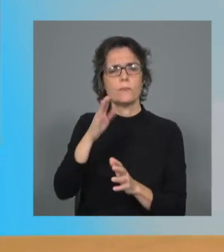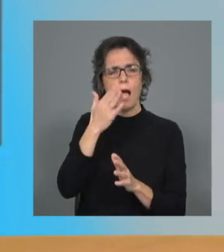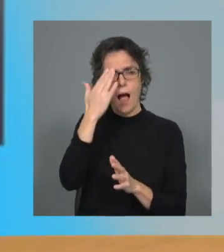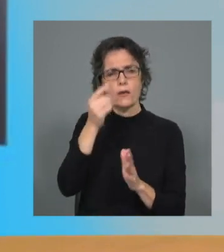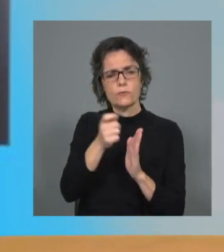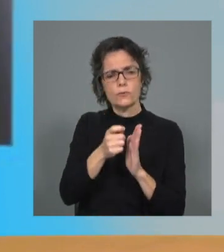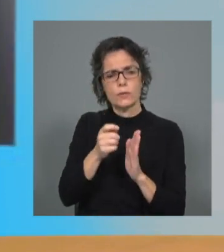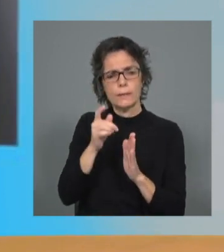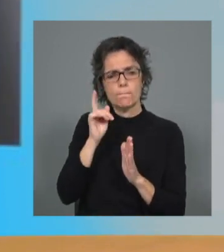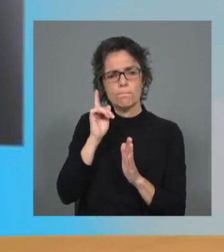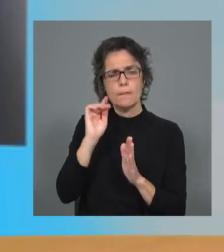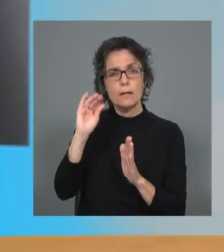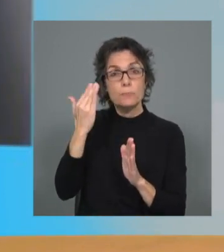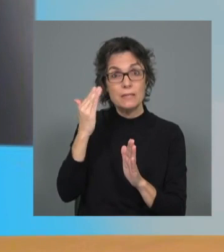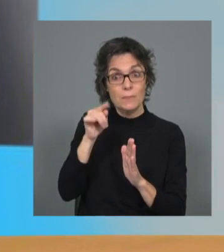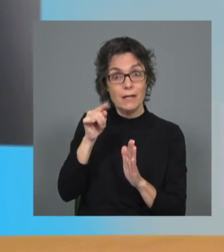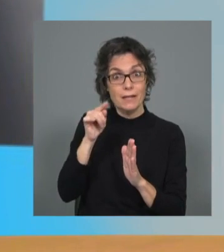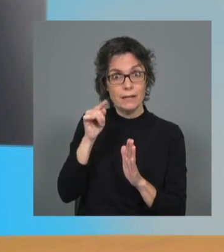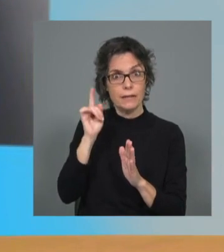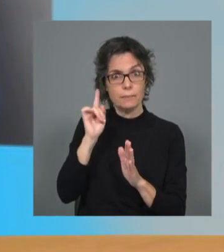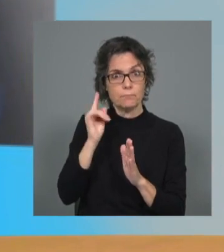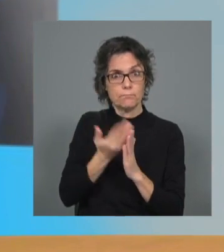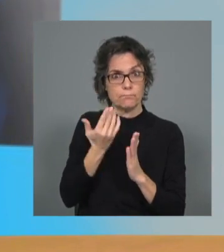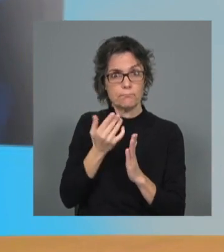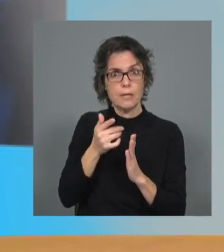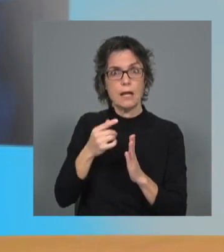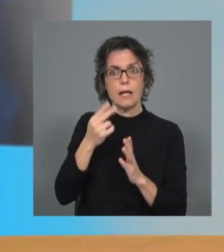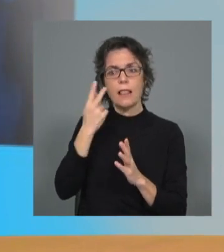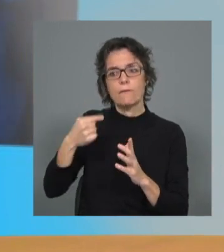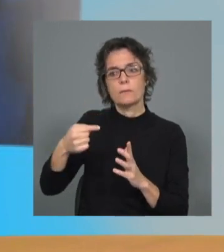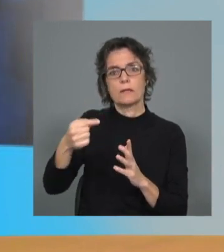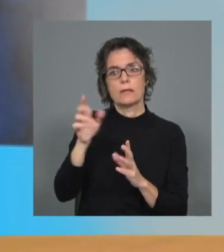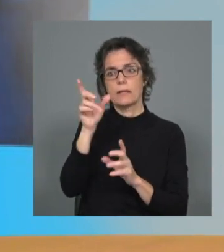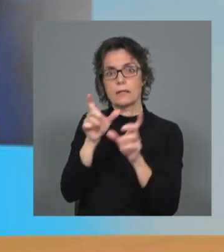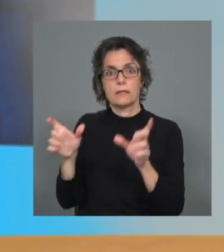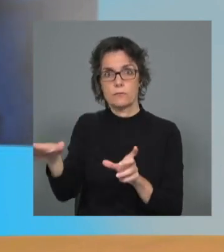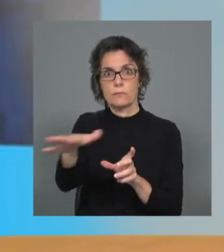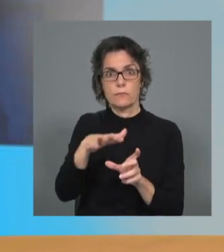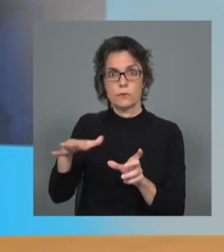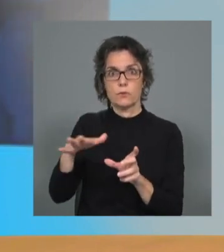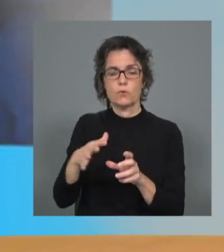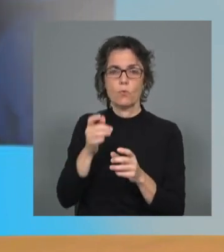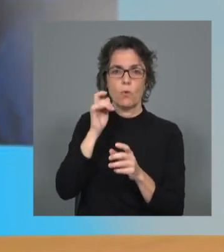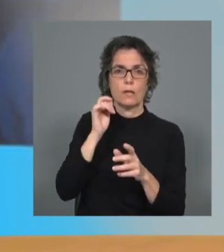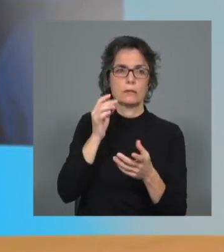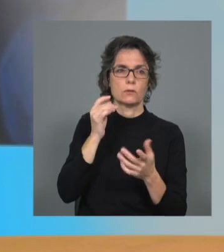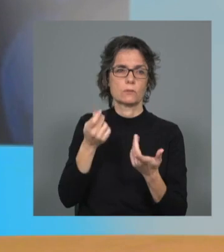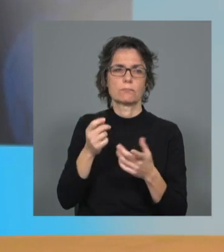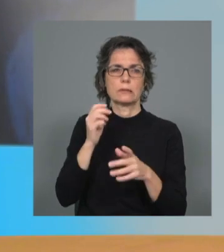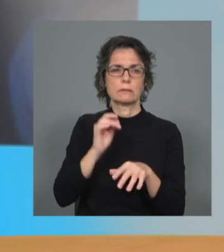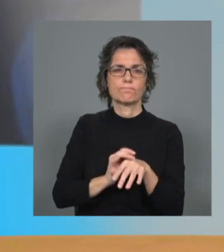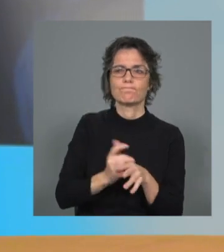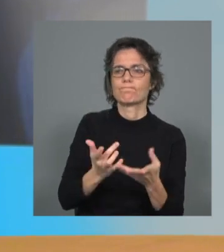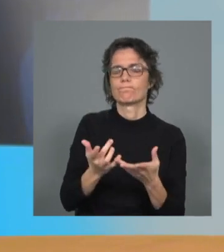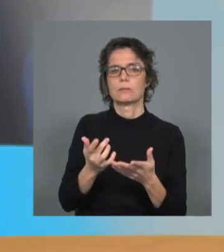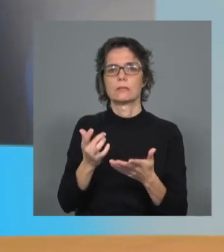fundamentais, tendo em conta aquilo que nós acompanhamos no dia-a-dia da população migrante mais vulnerável, mais fragilizada e excluída